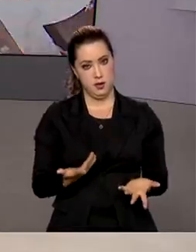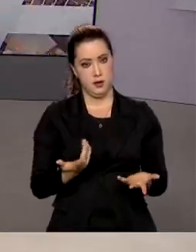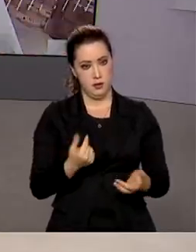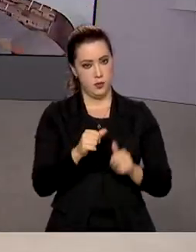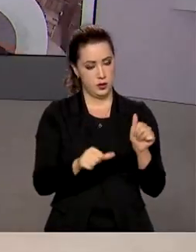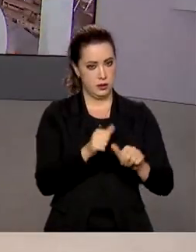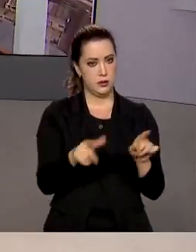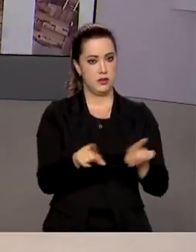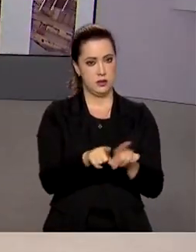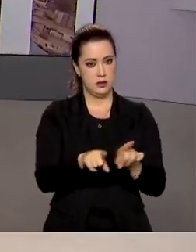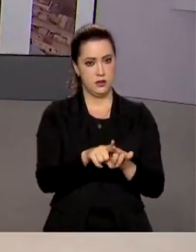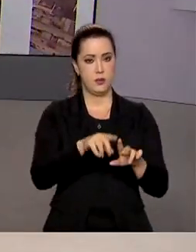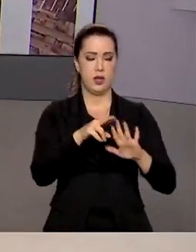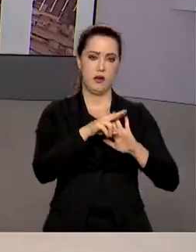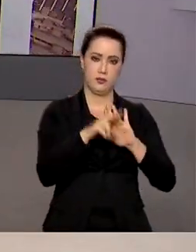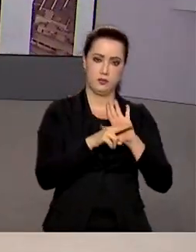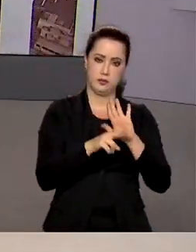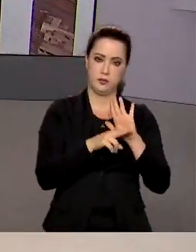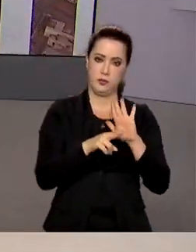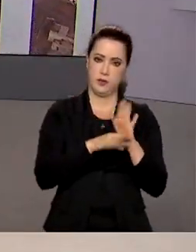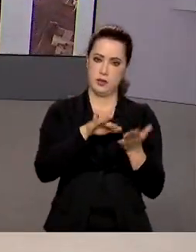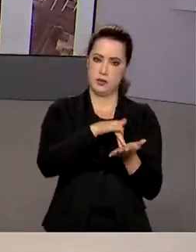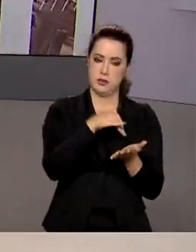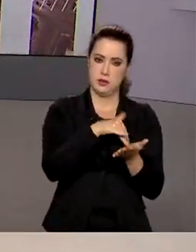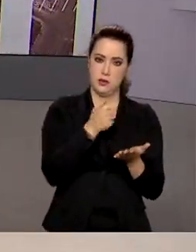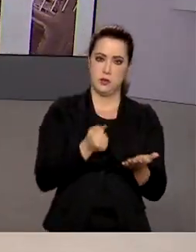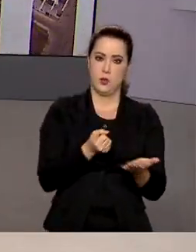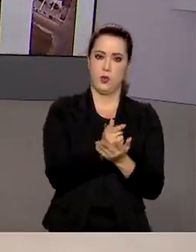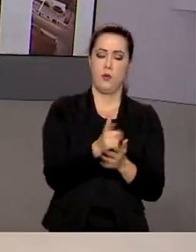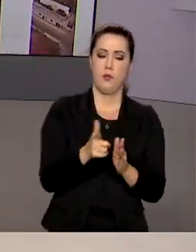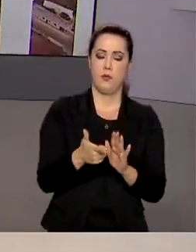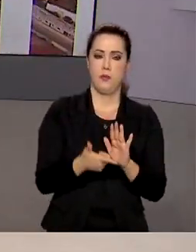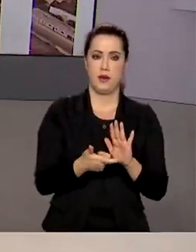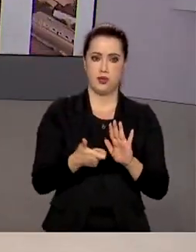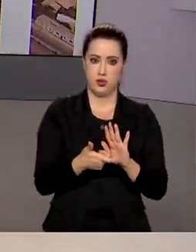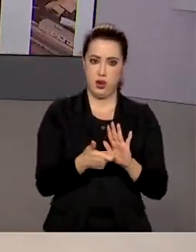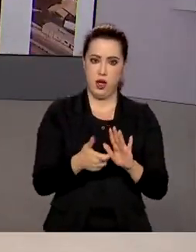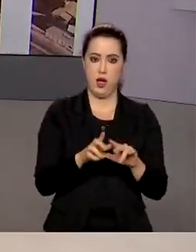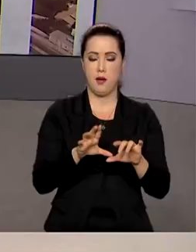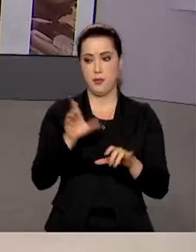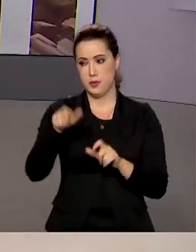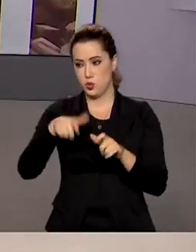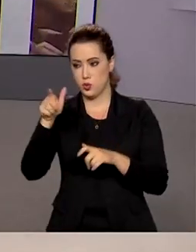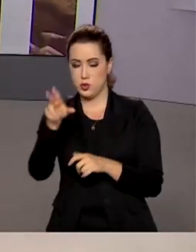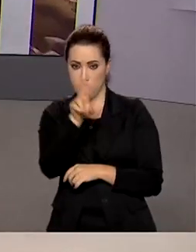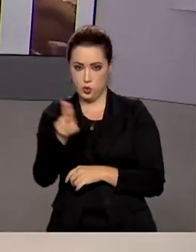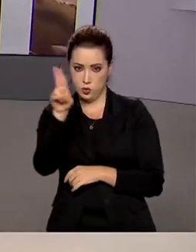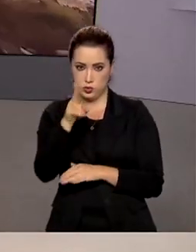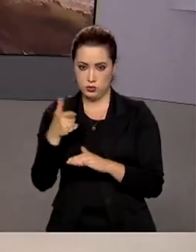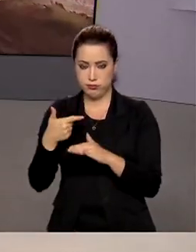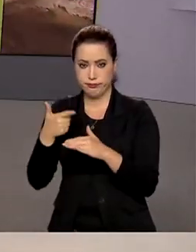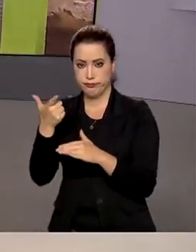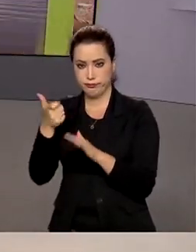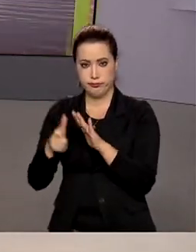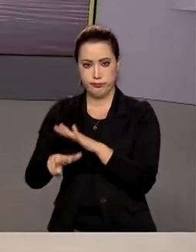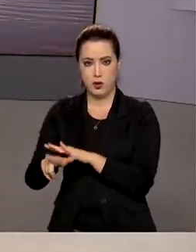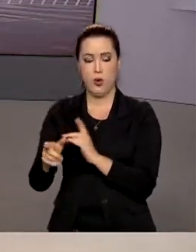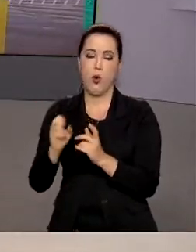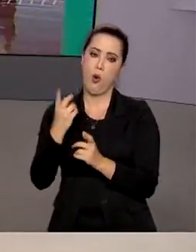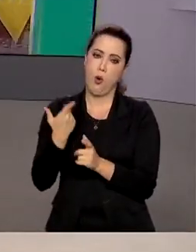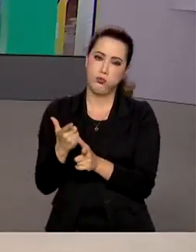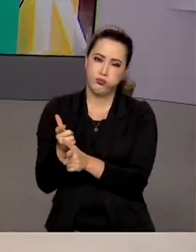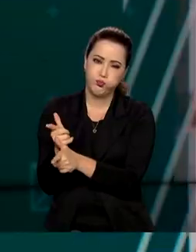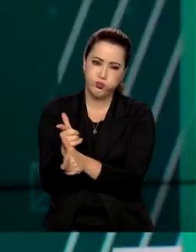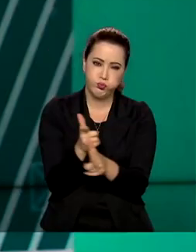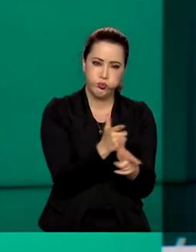é a regulamentação do registro, cadastro e aquisição de armas por parte dos colecionadores, atiradores e caçadores.